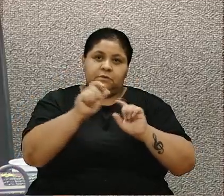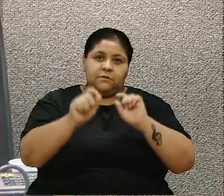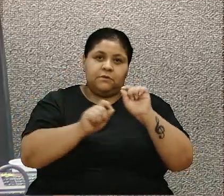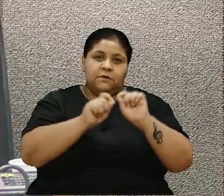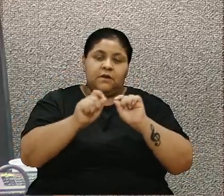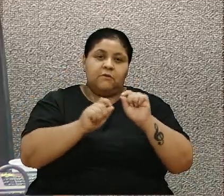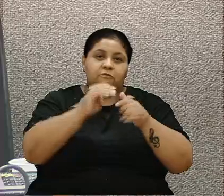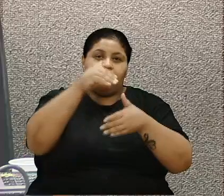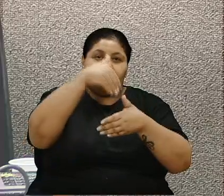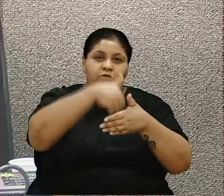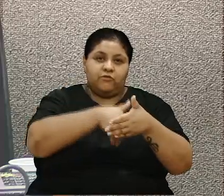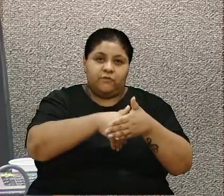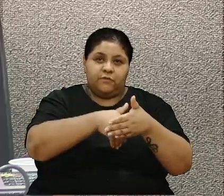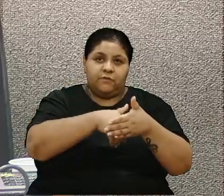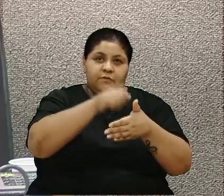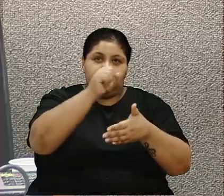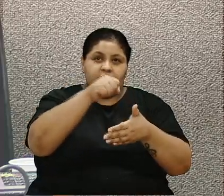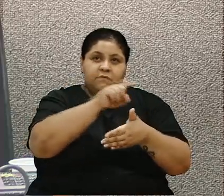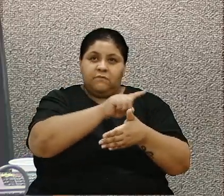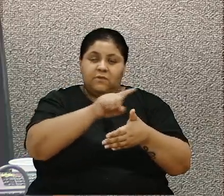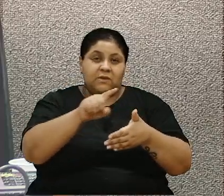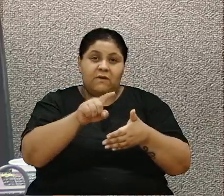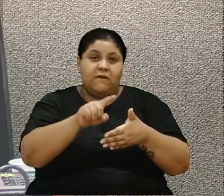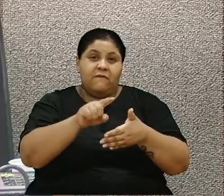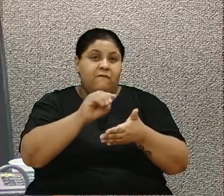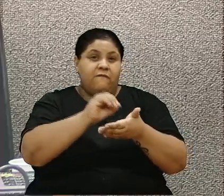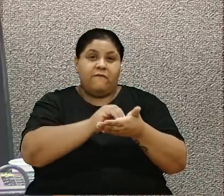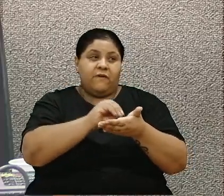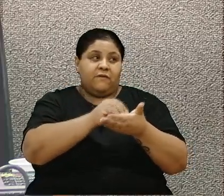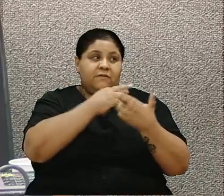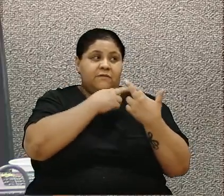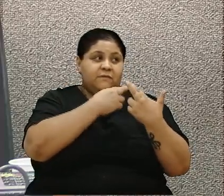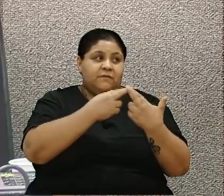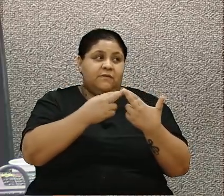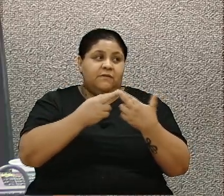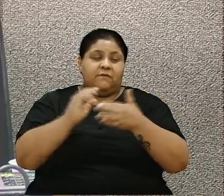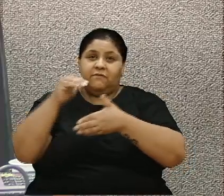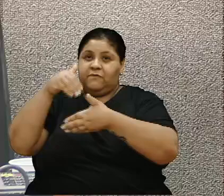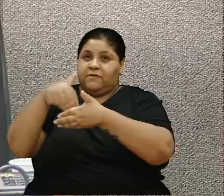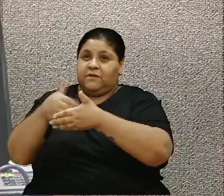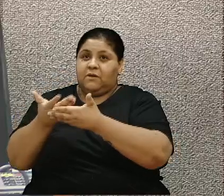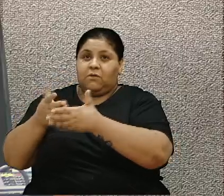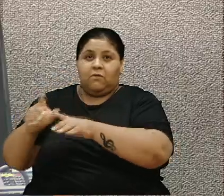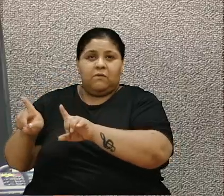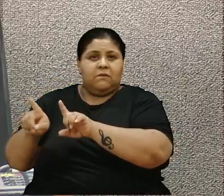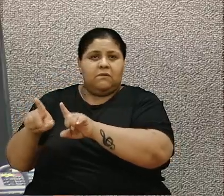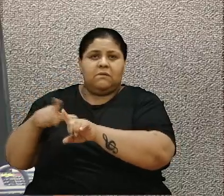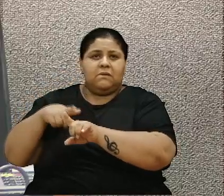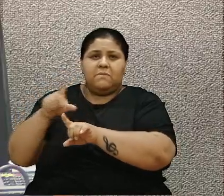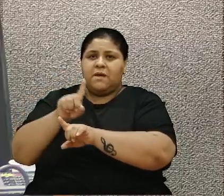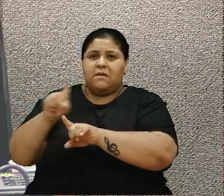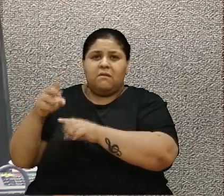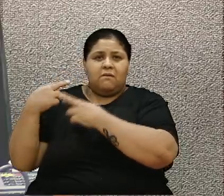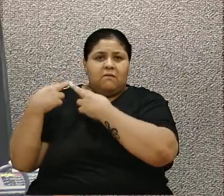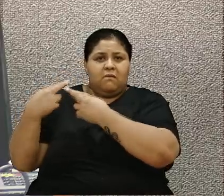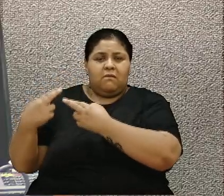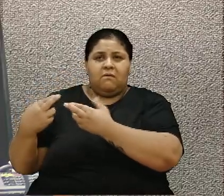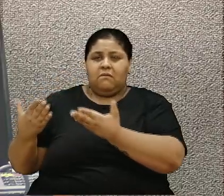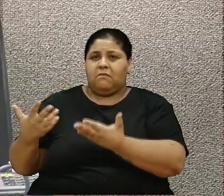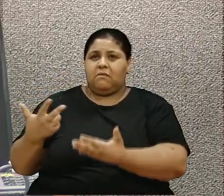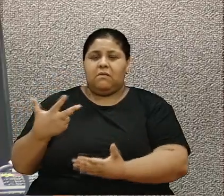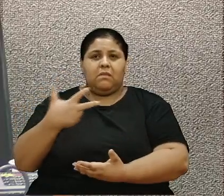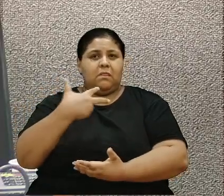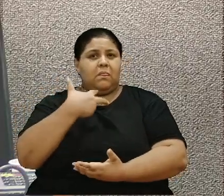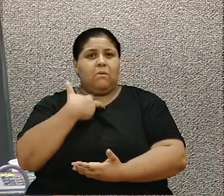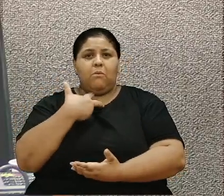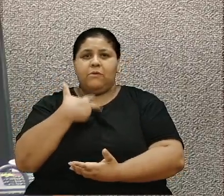votar a favor não é irresponsável, e quem votar contra também não é irresponsável. A gente não pode dar essa pecha para quem vota contra